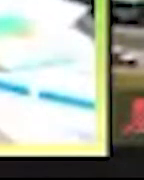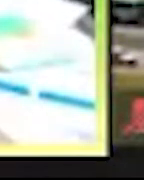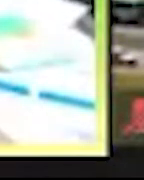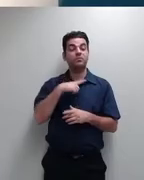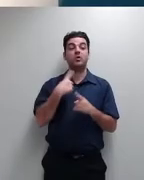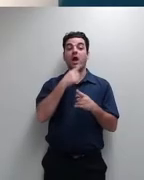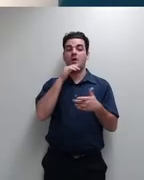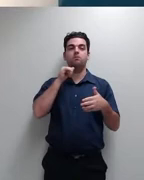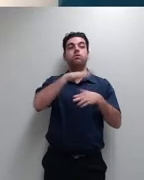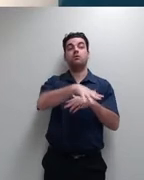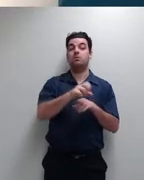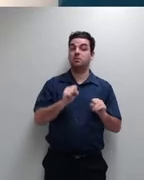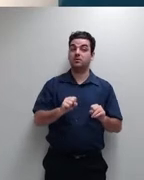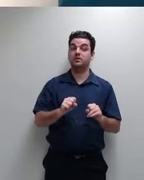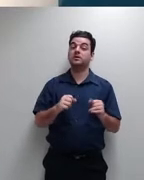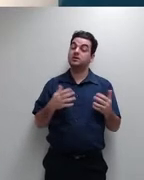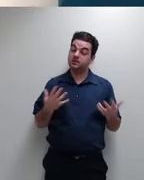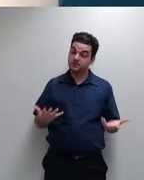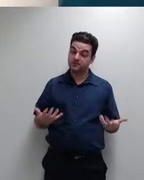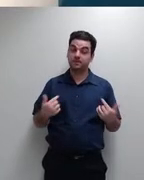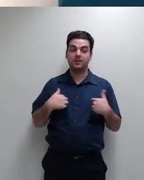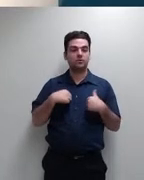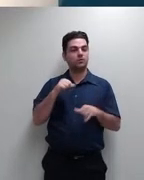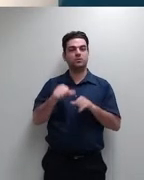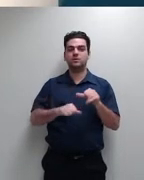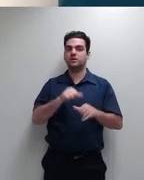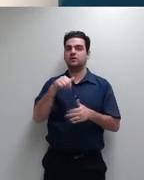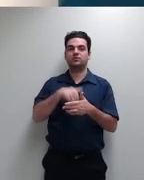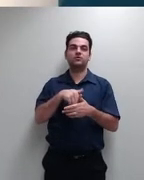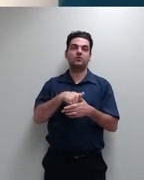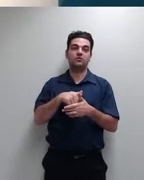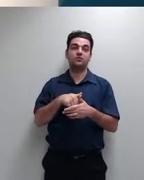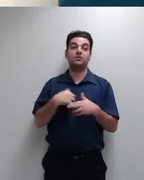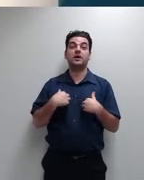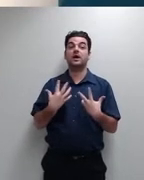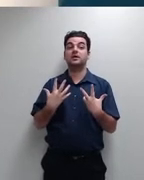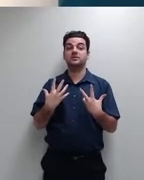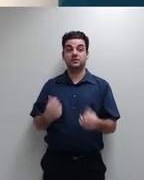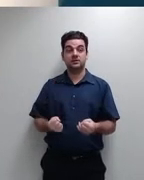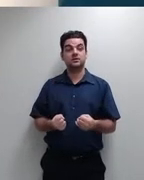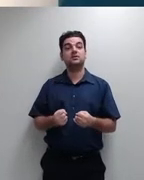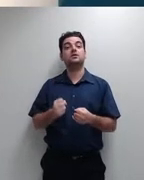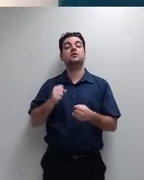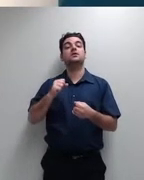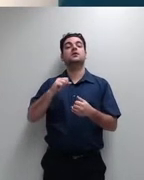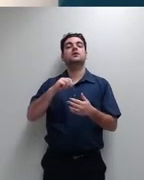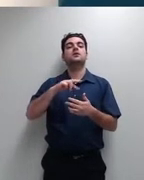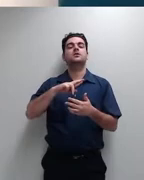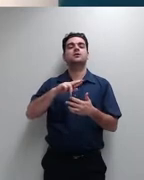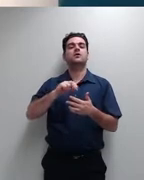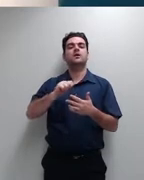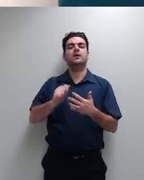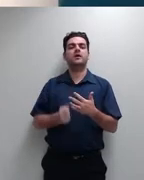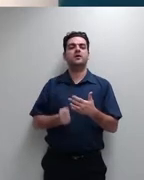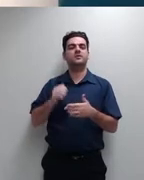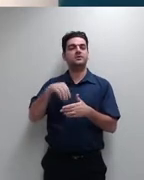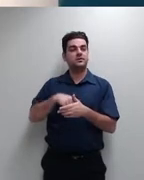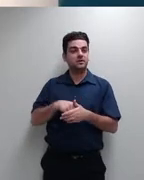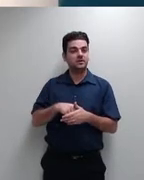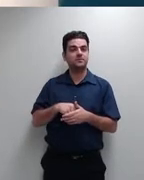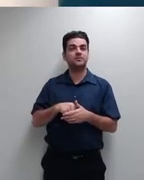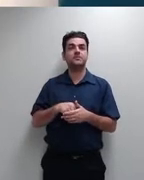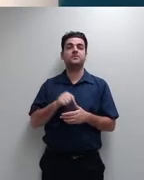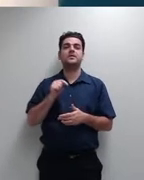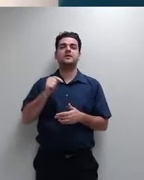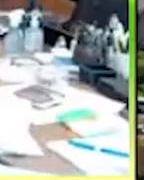na região. Mas agora, ao restabelecer a decisão do Tribunal Mineiro, a corte levou em consideração novas informações trazidas pelo